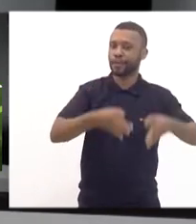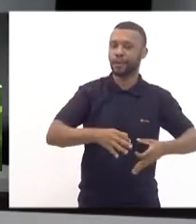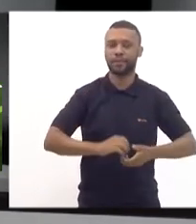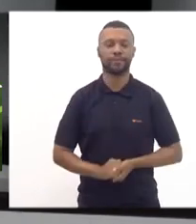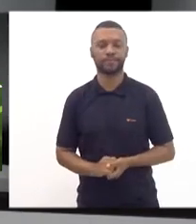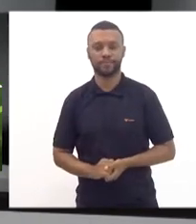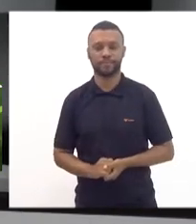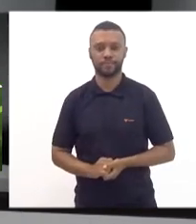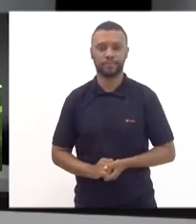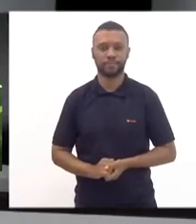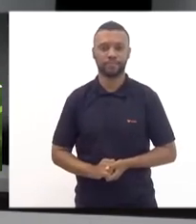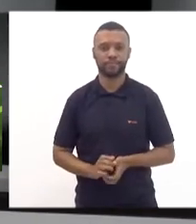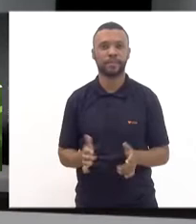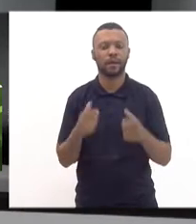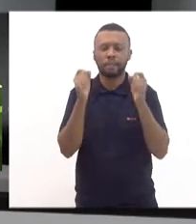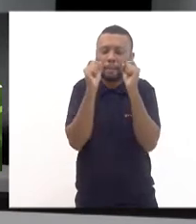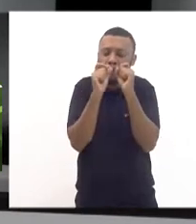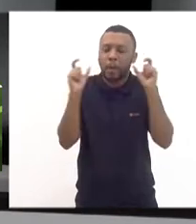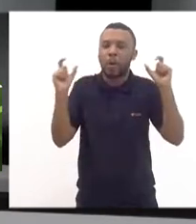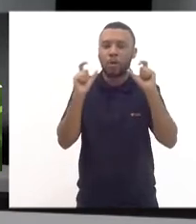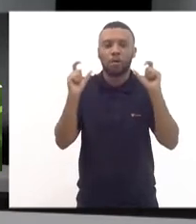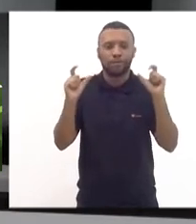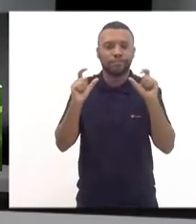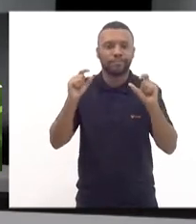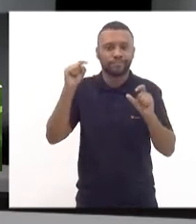atenção na questão aqui